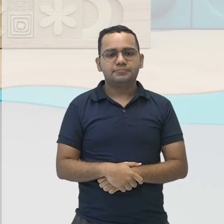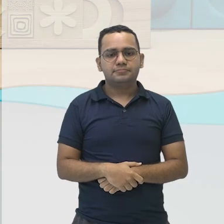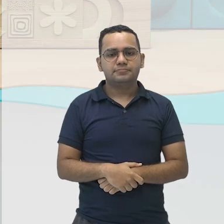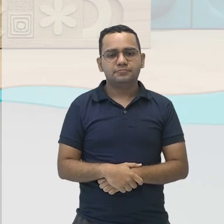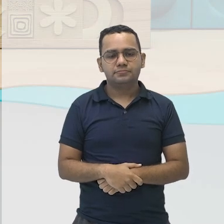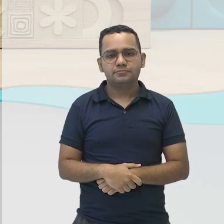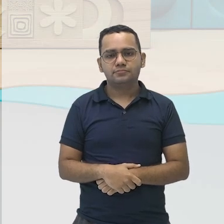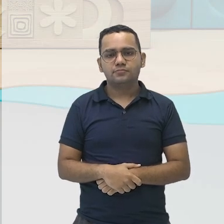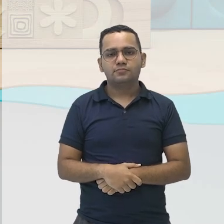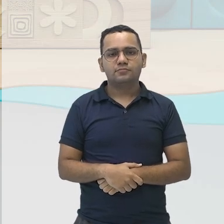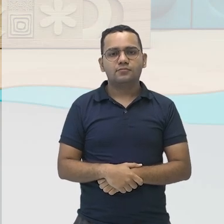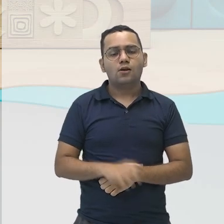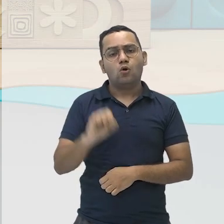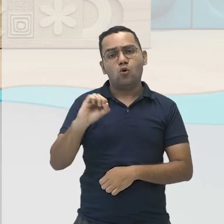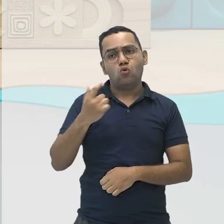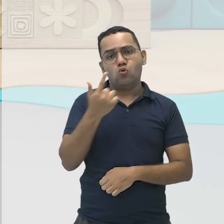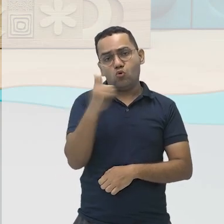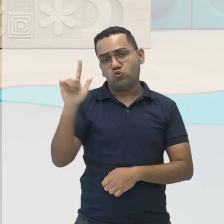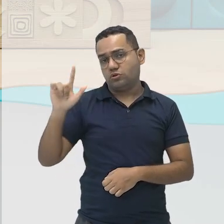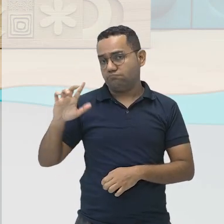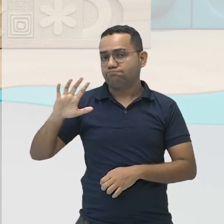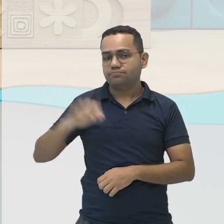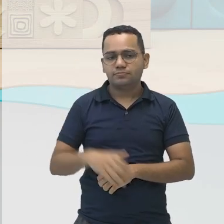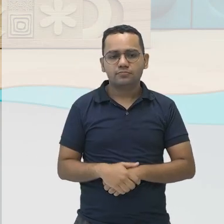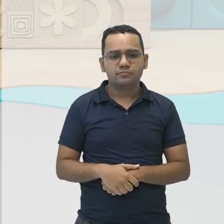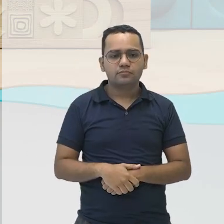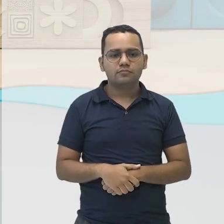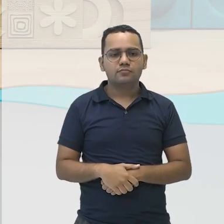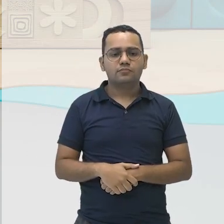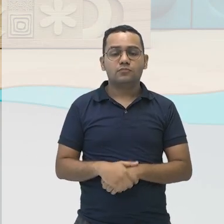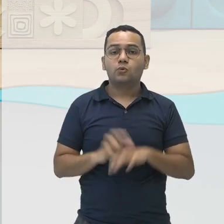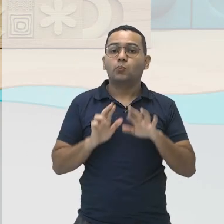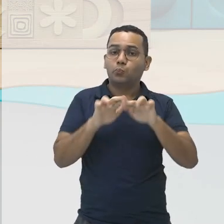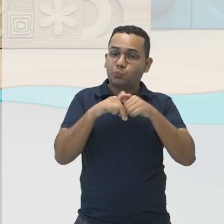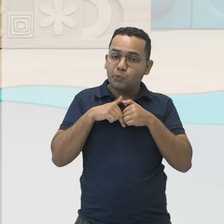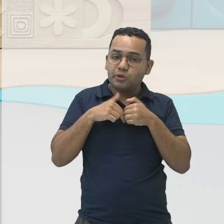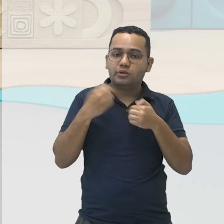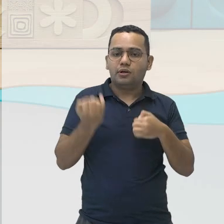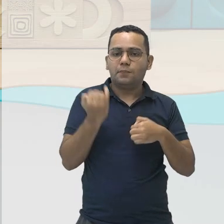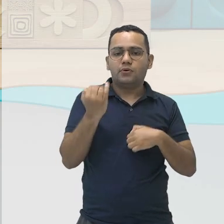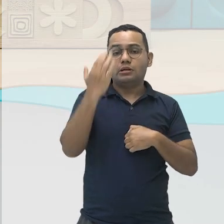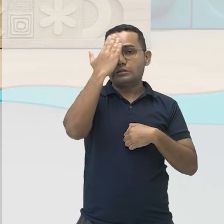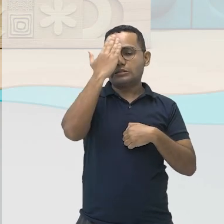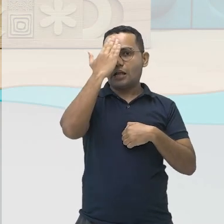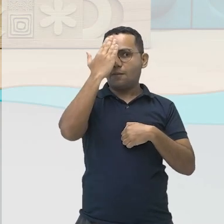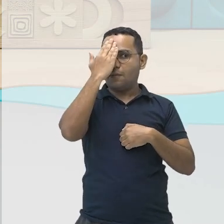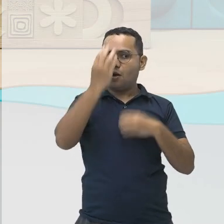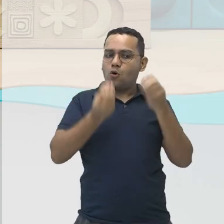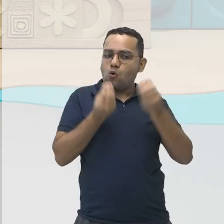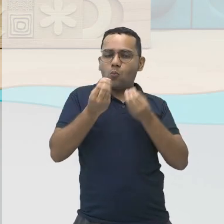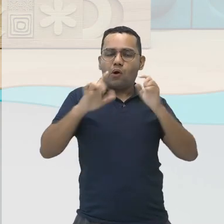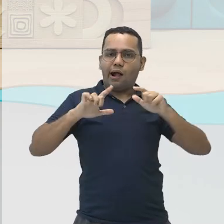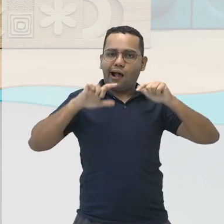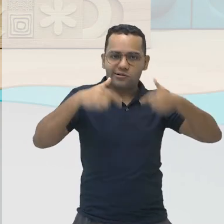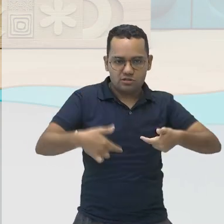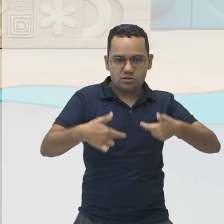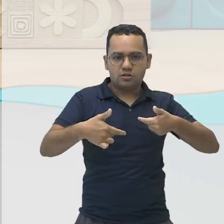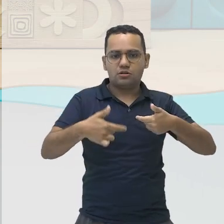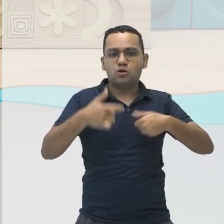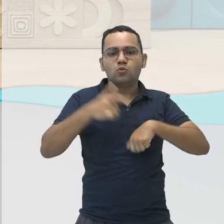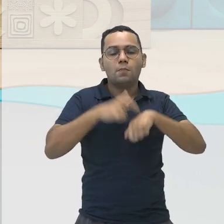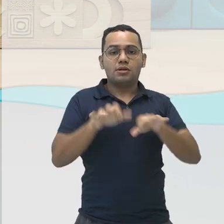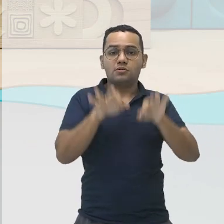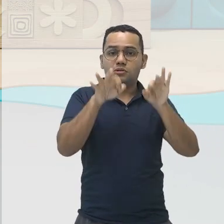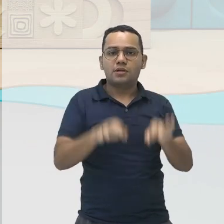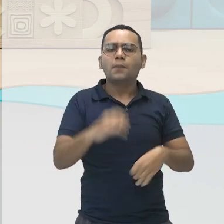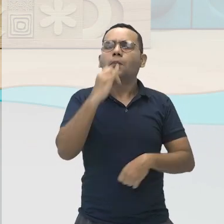situações ou outras situações também. E saber o que fazer nessas situações é de extrema importância, porque imagina que